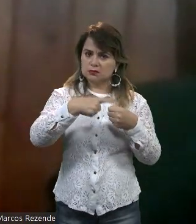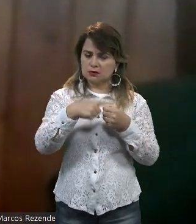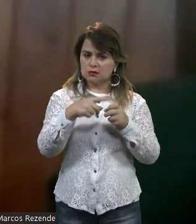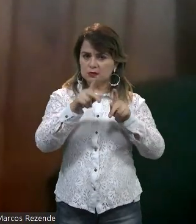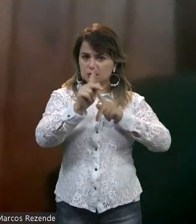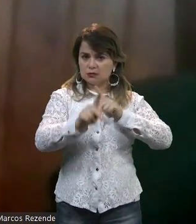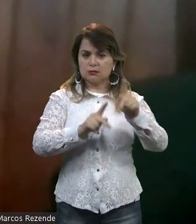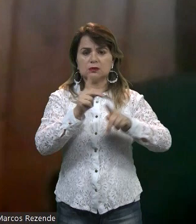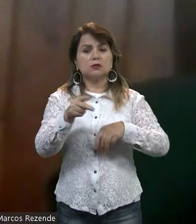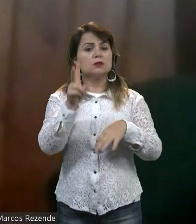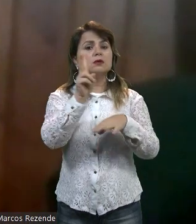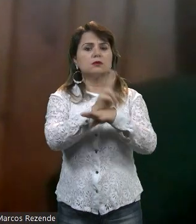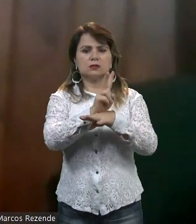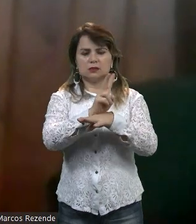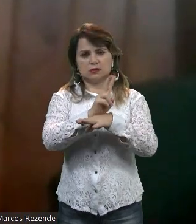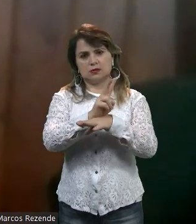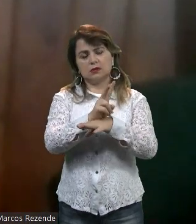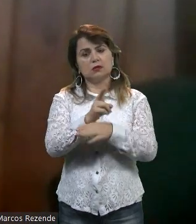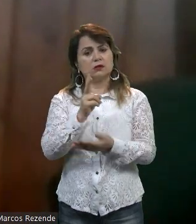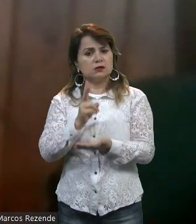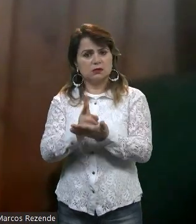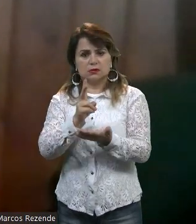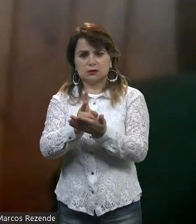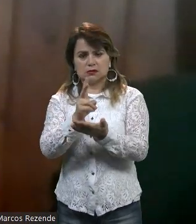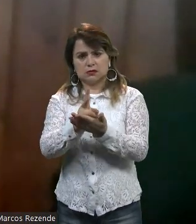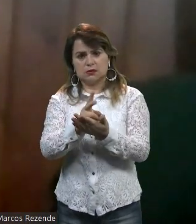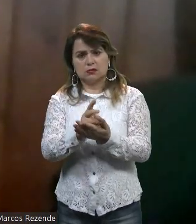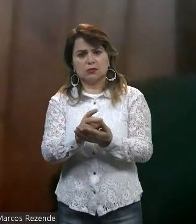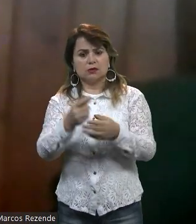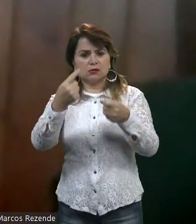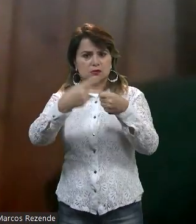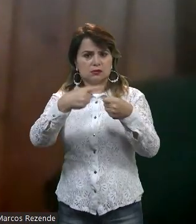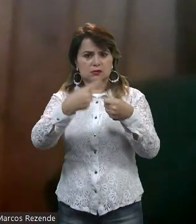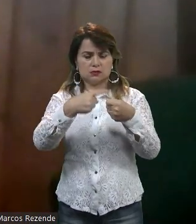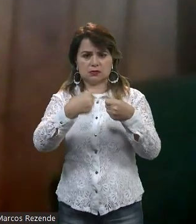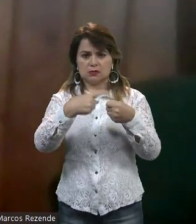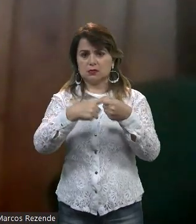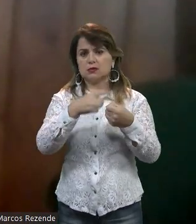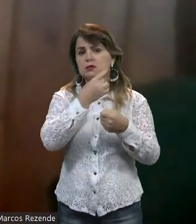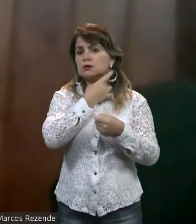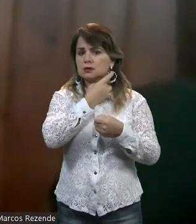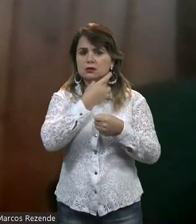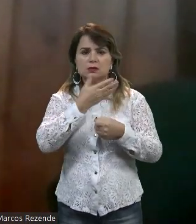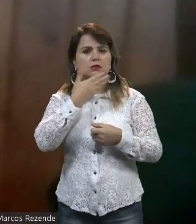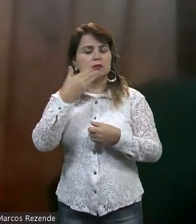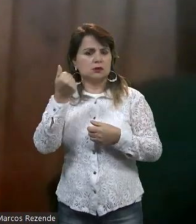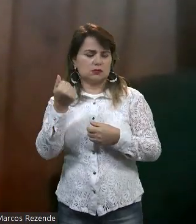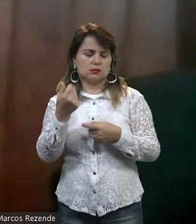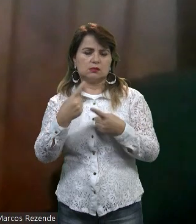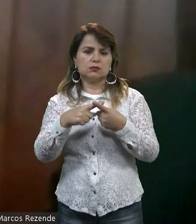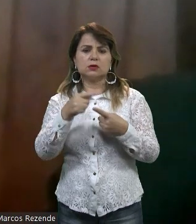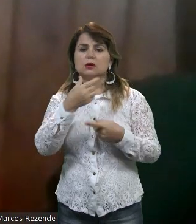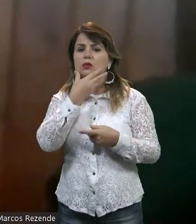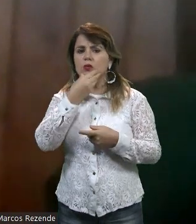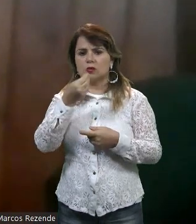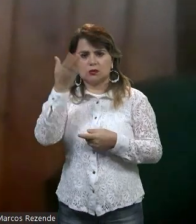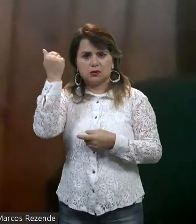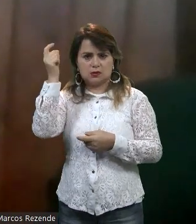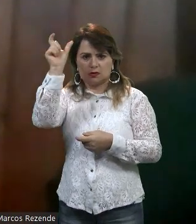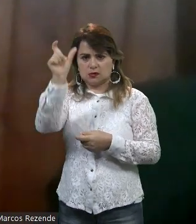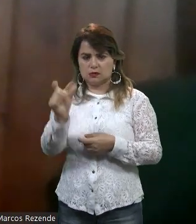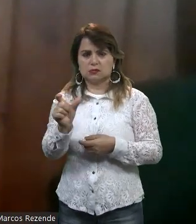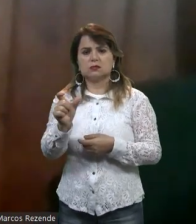nossa gente, para que nós tenhamos cada vez mais uma cidade melhor, que era o desejo dele. E